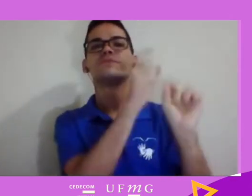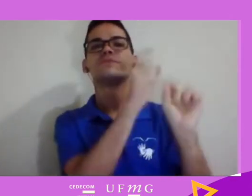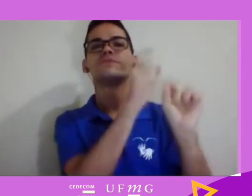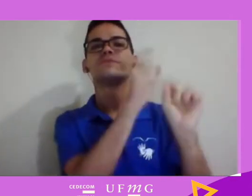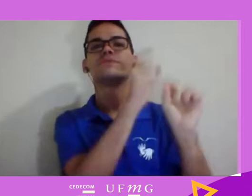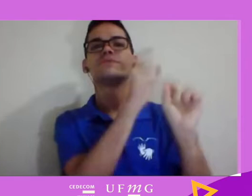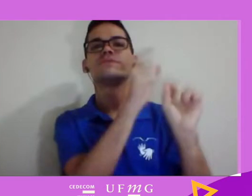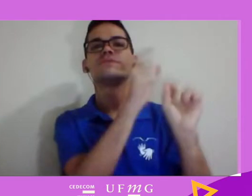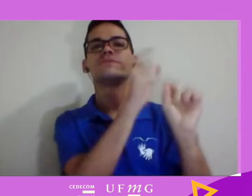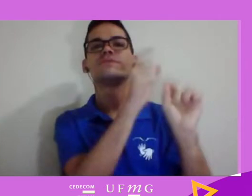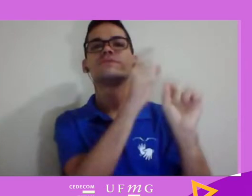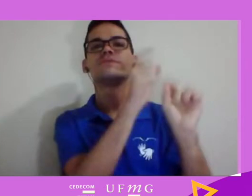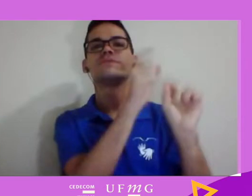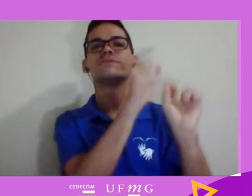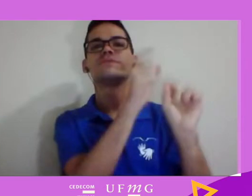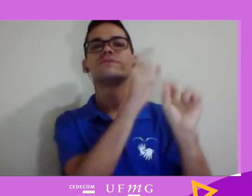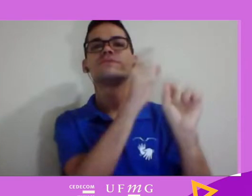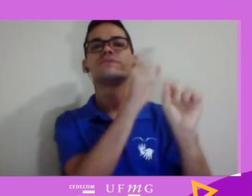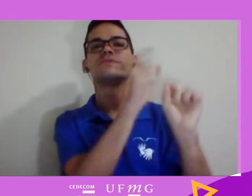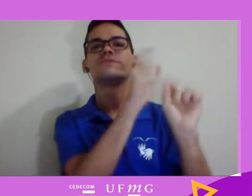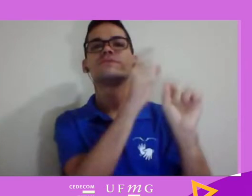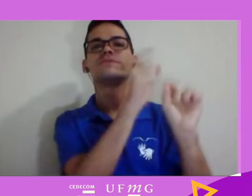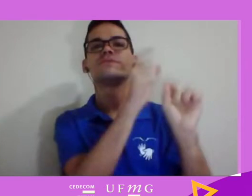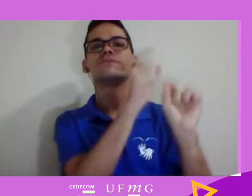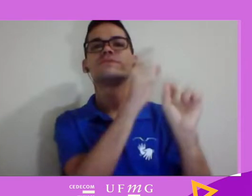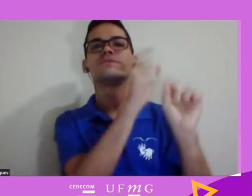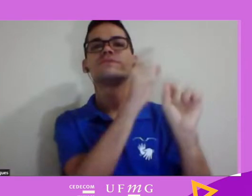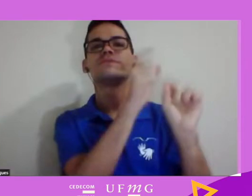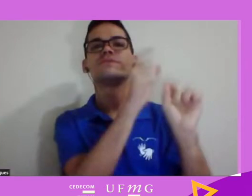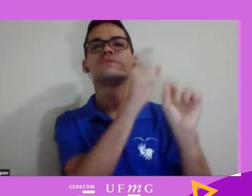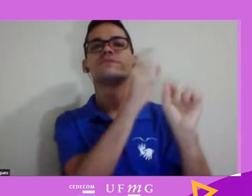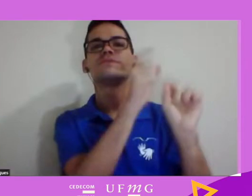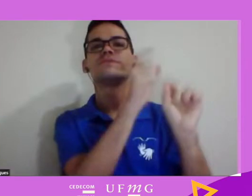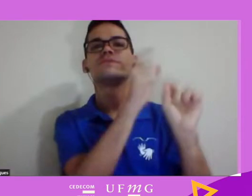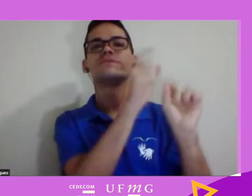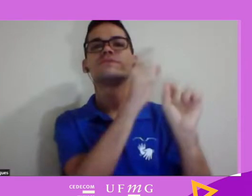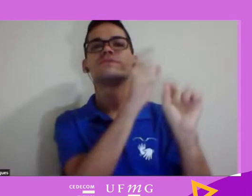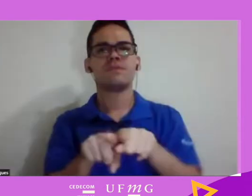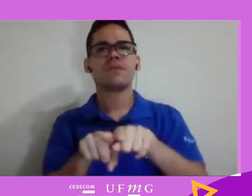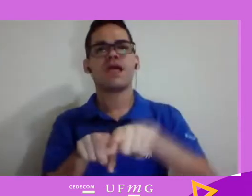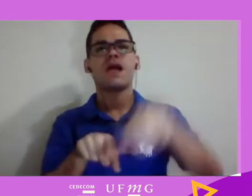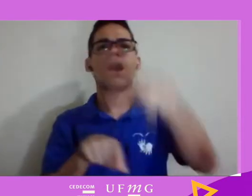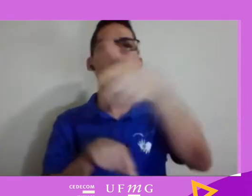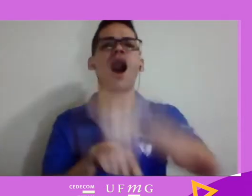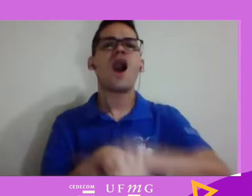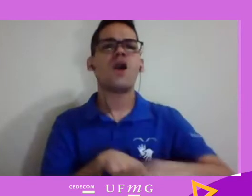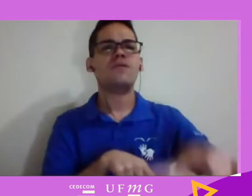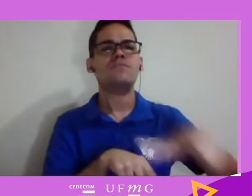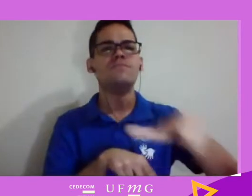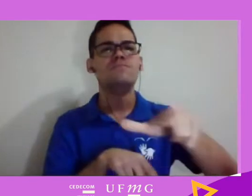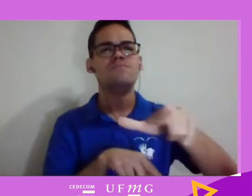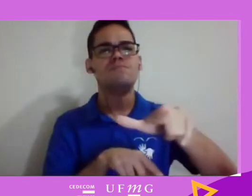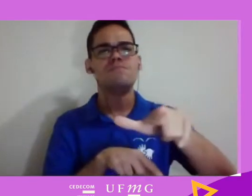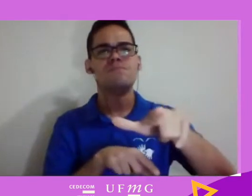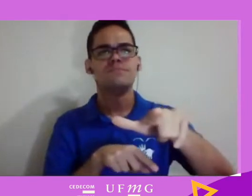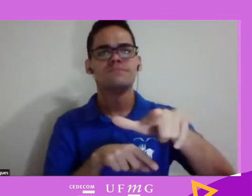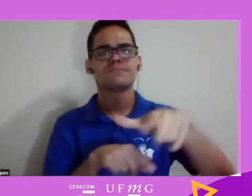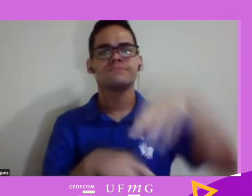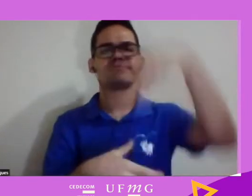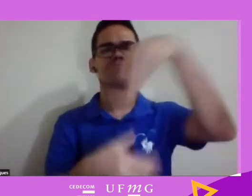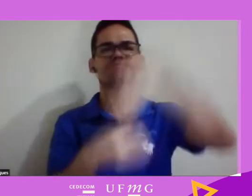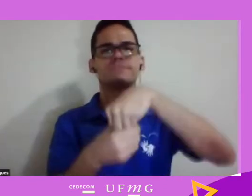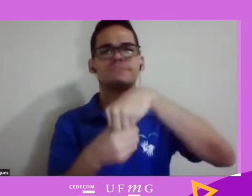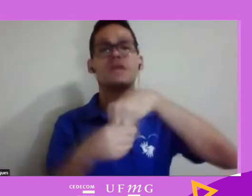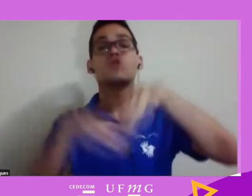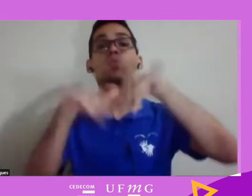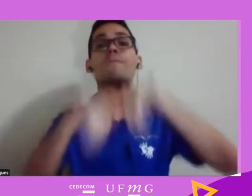poucos, foi se espalhando para tudo. Alguns setores do UFMG entraram dentro dessa campanha. E é interessante notar,